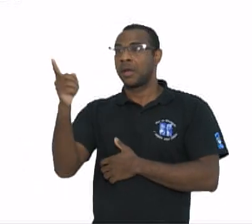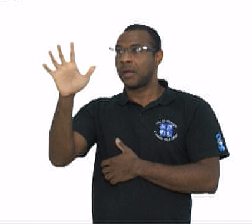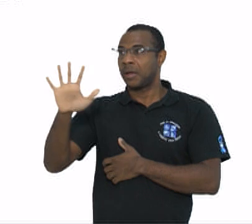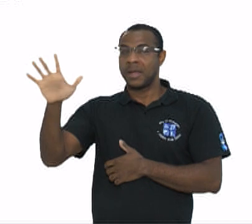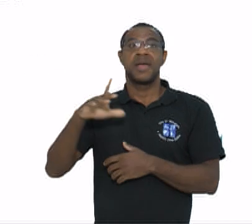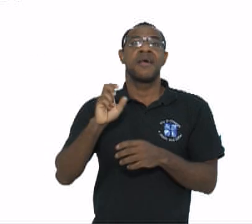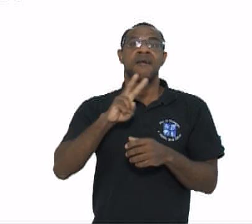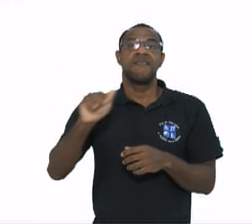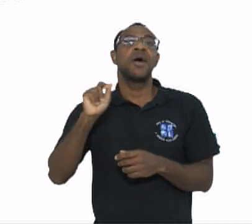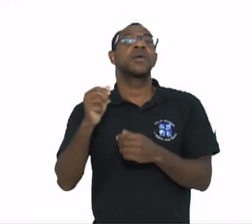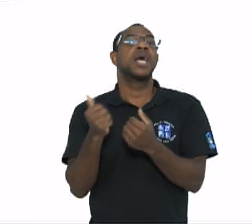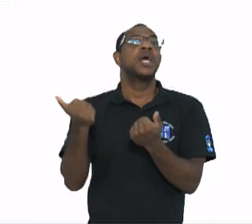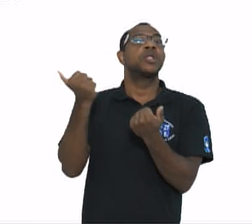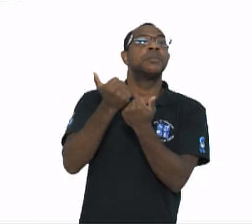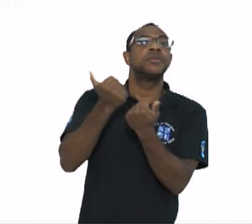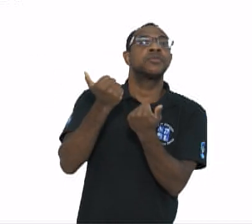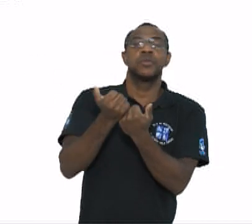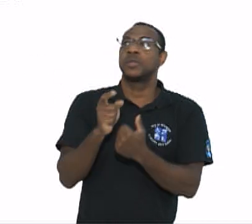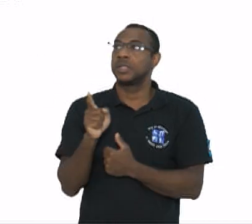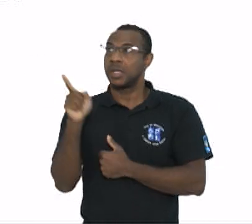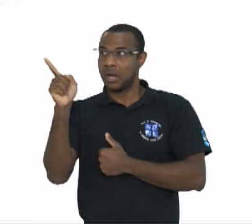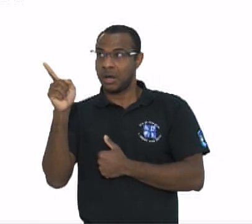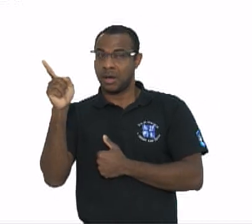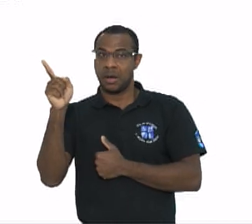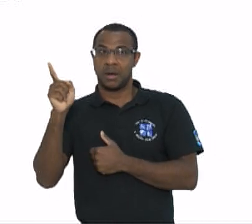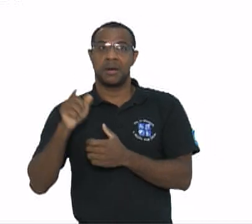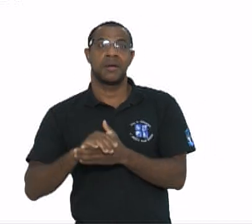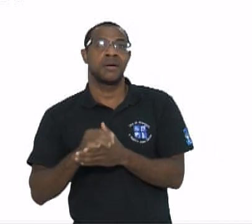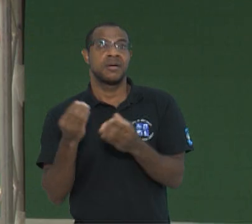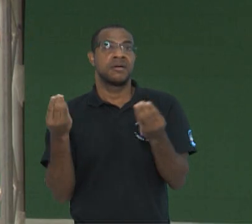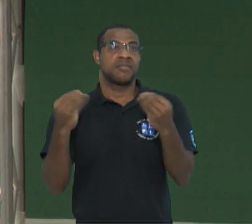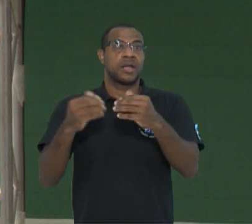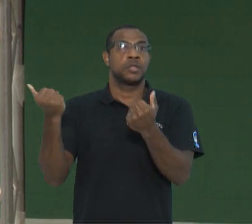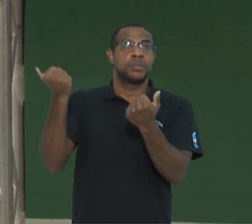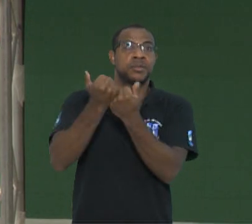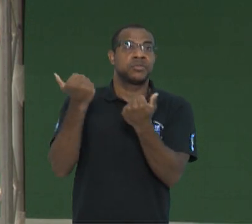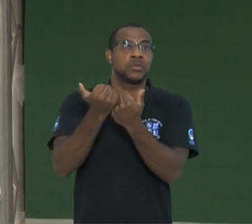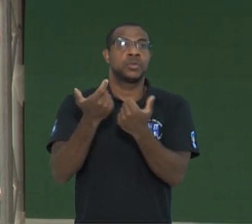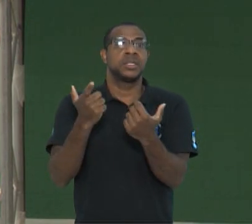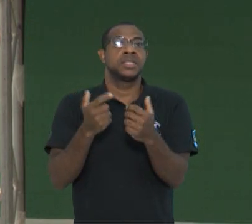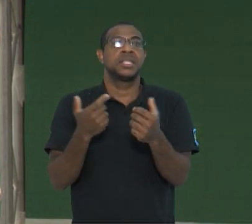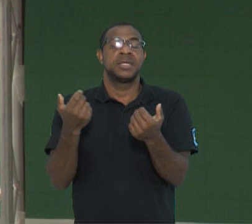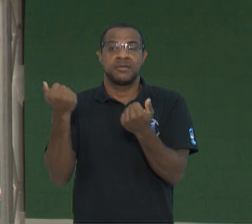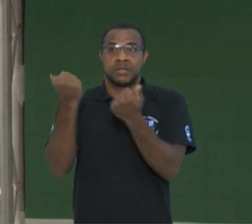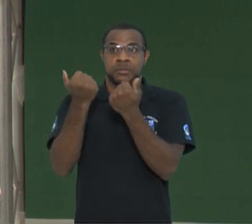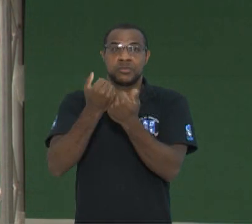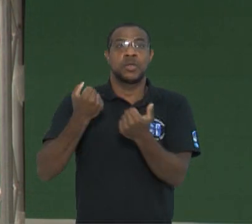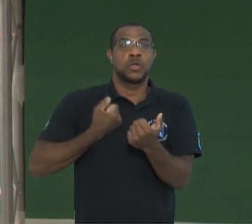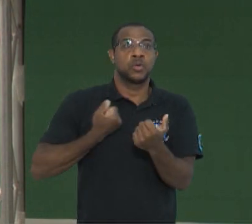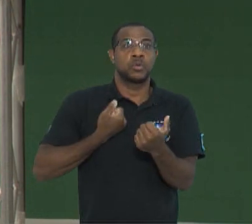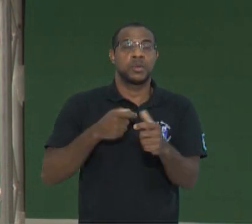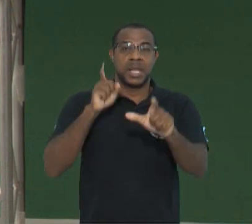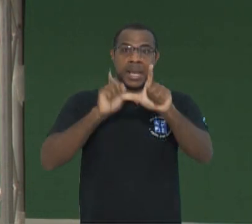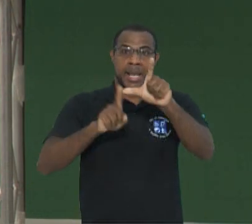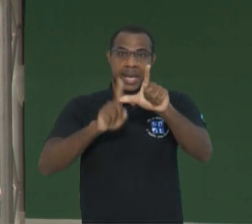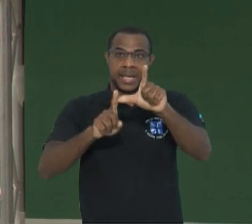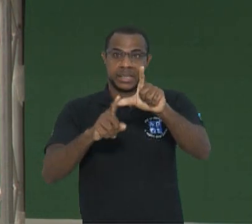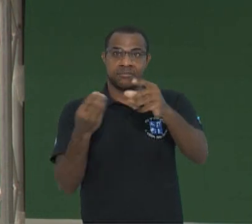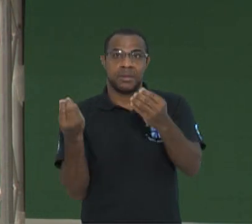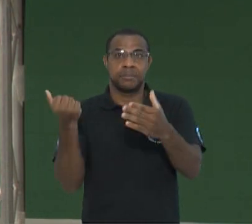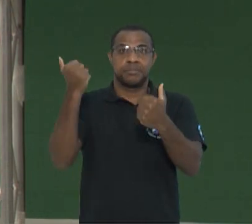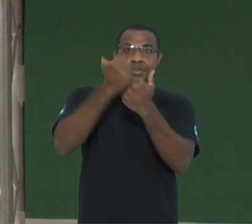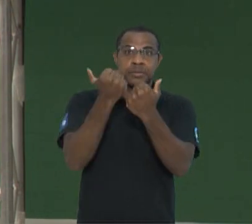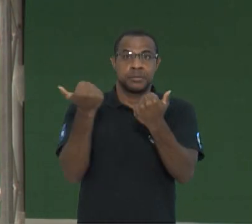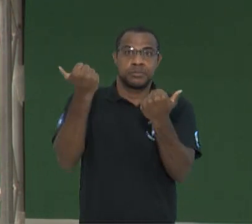vou substituir. No lugar do a eu vou colocar o 2, no lugar do b eu vou colocar o 5, e aí eu devo lembrar que se são